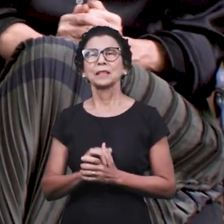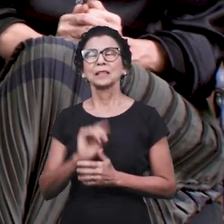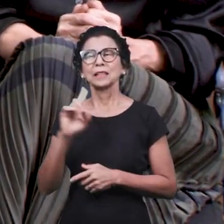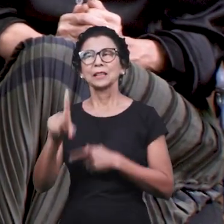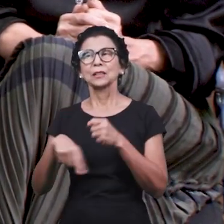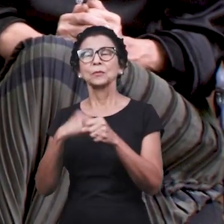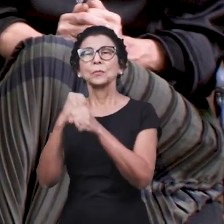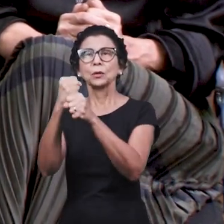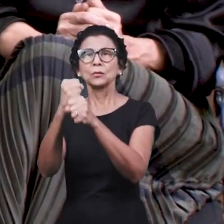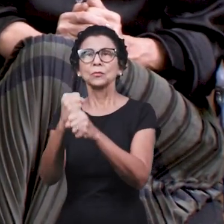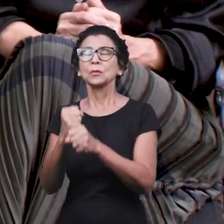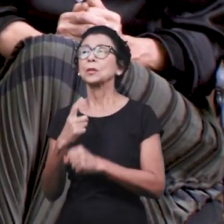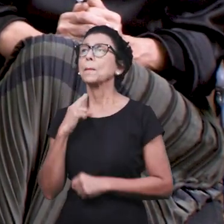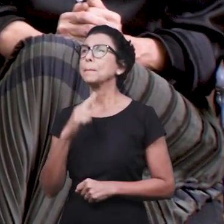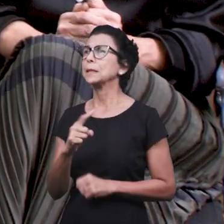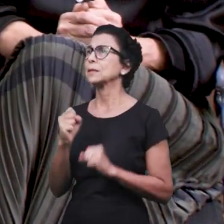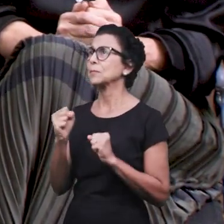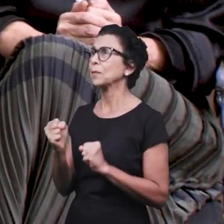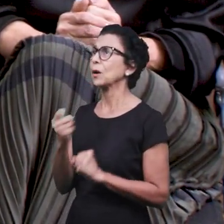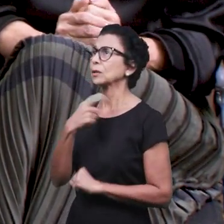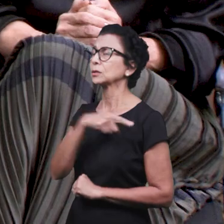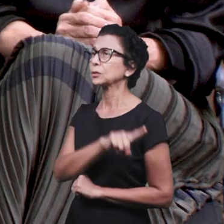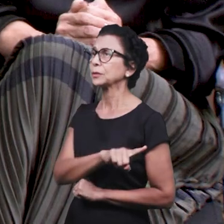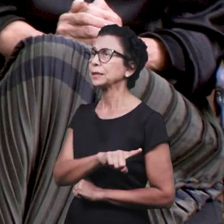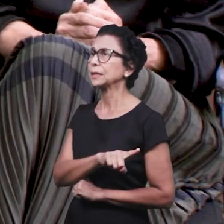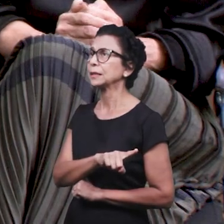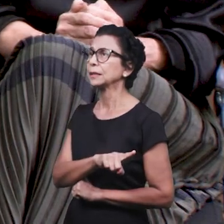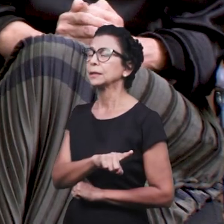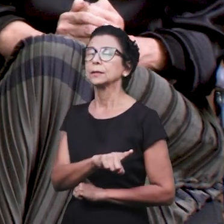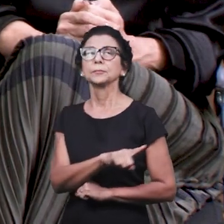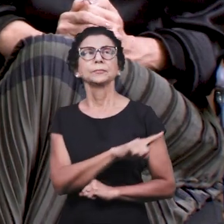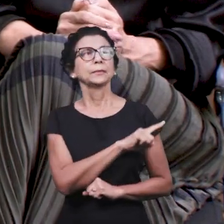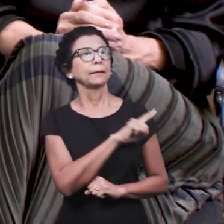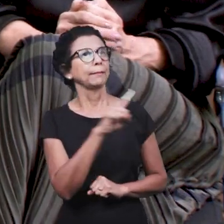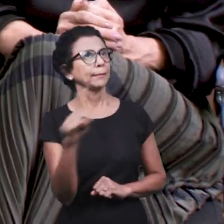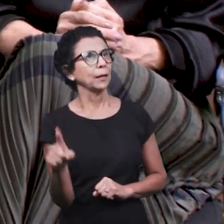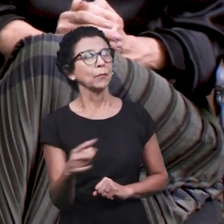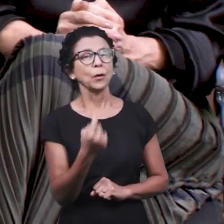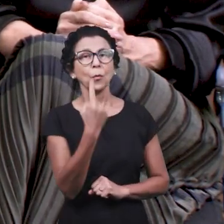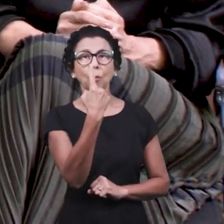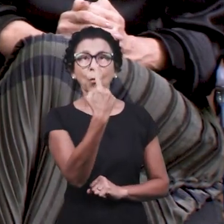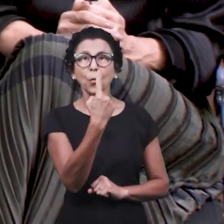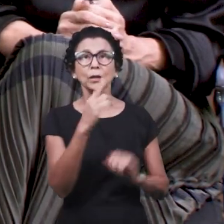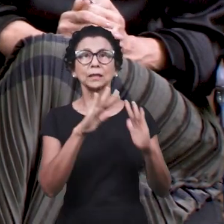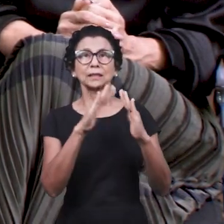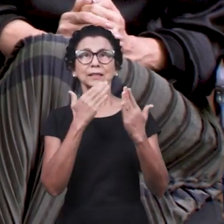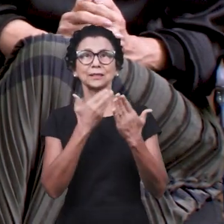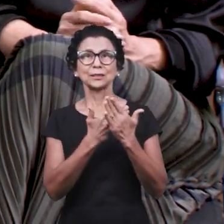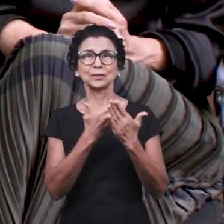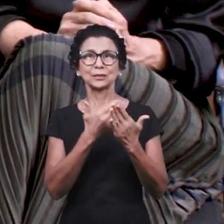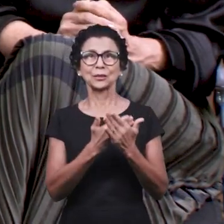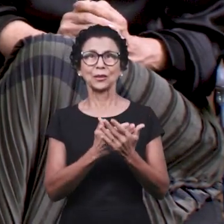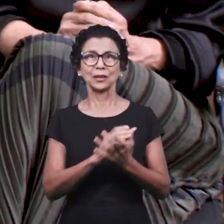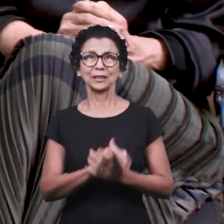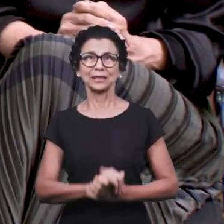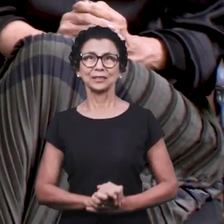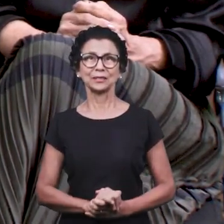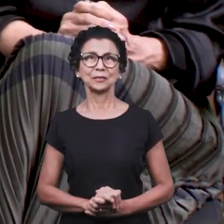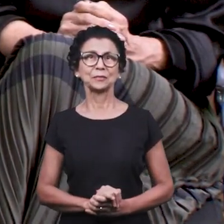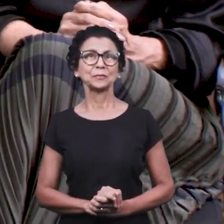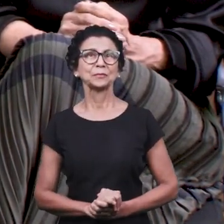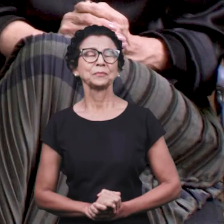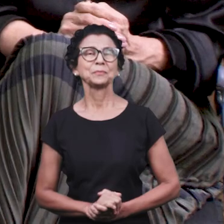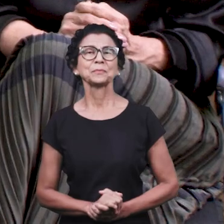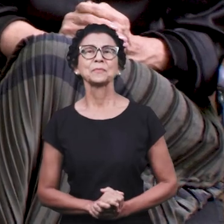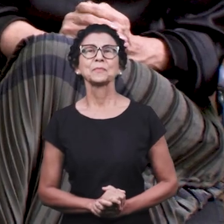Senhor, posso ir? Não pode. 6 anos que eu recebia não. Eu era a única da minha escola que não ia. Viagens culturais. E eram viagens exatamente